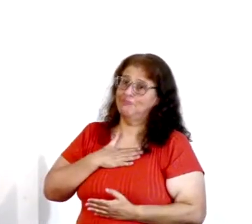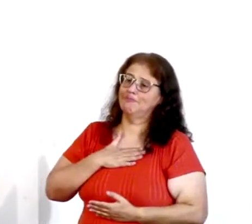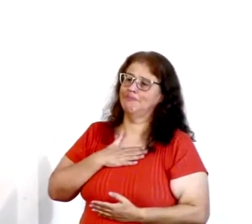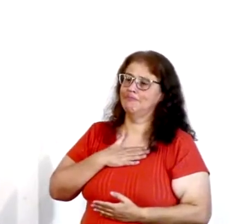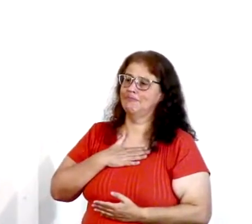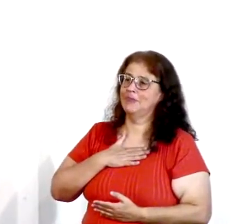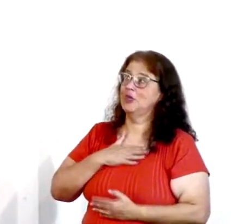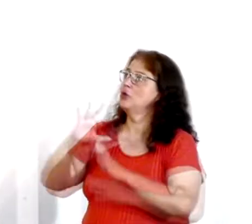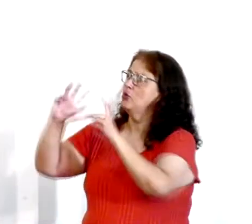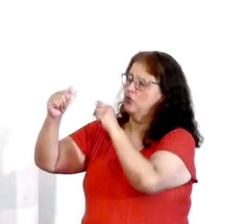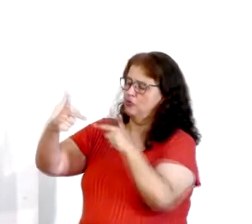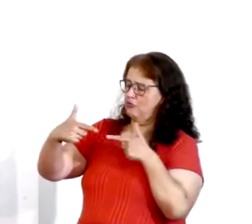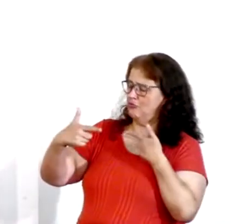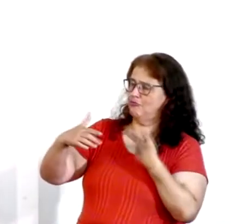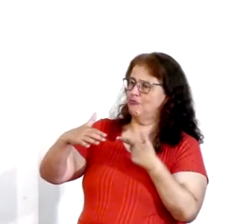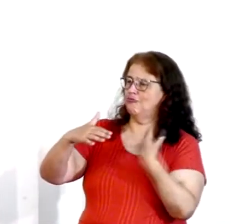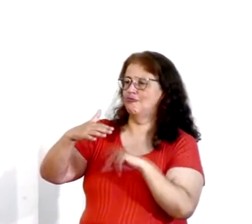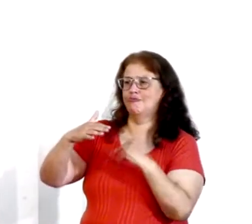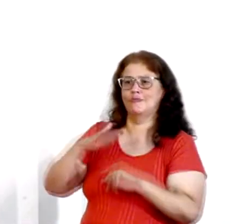Este homem é Davi.